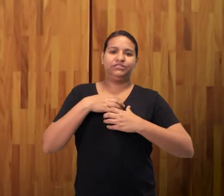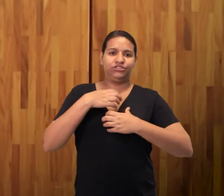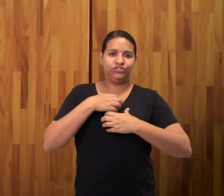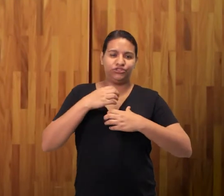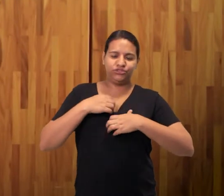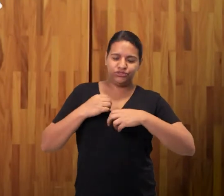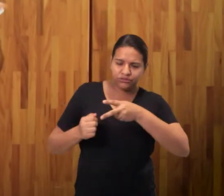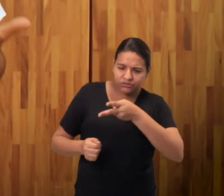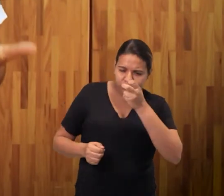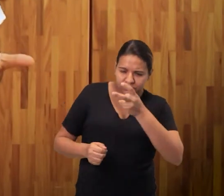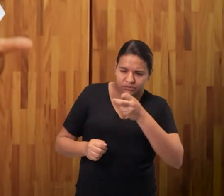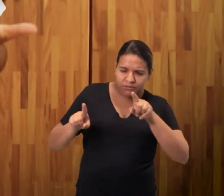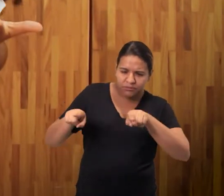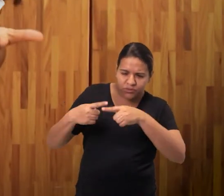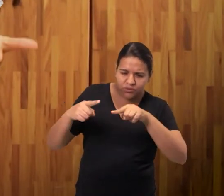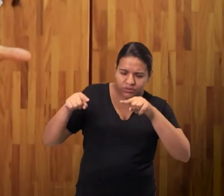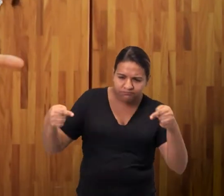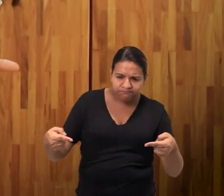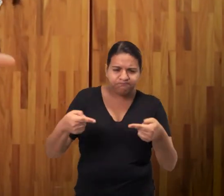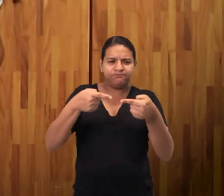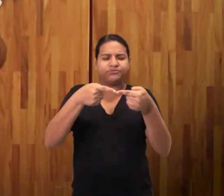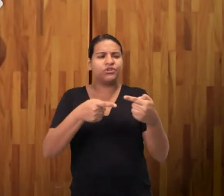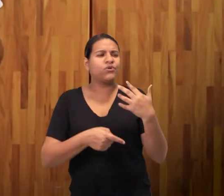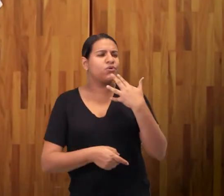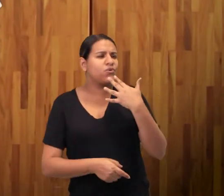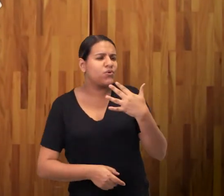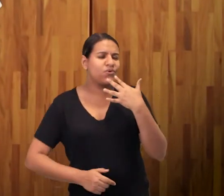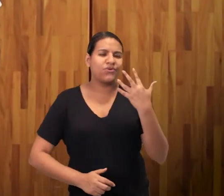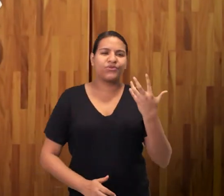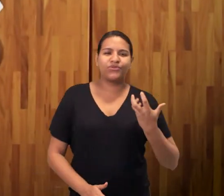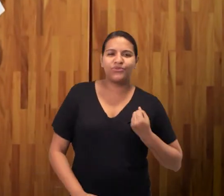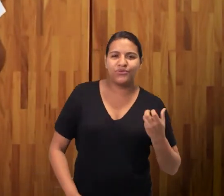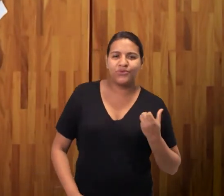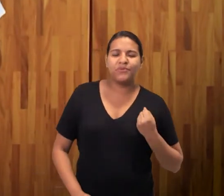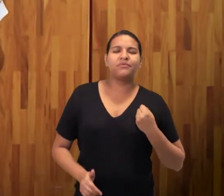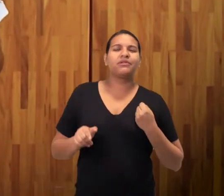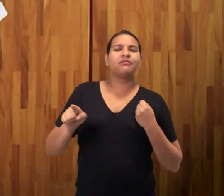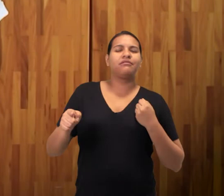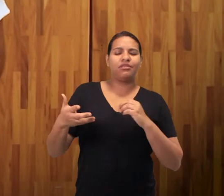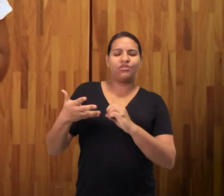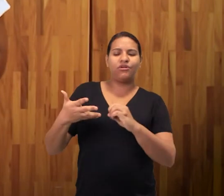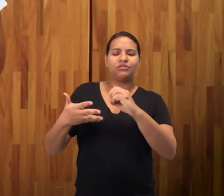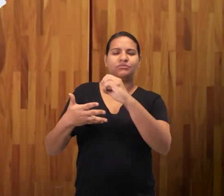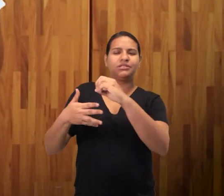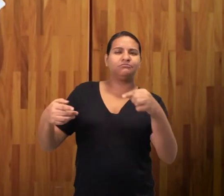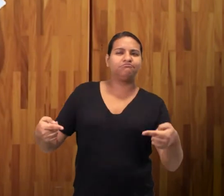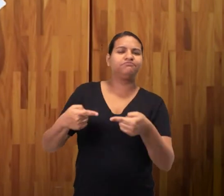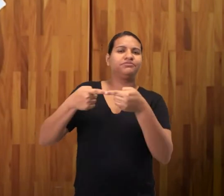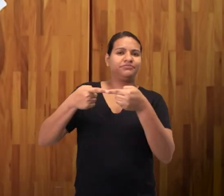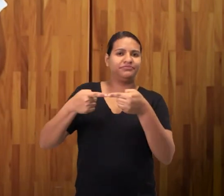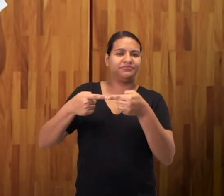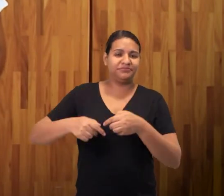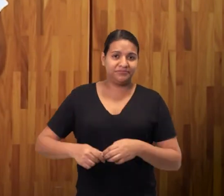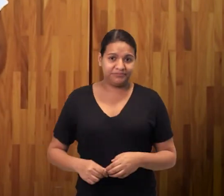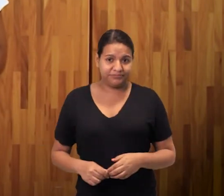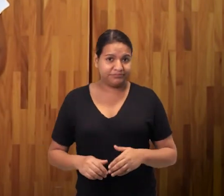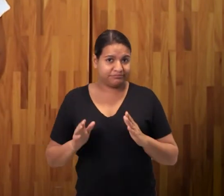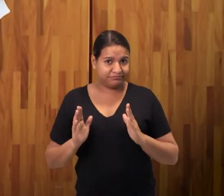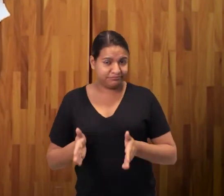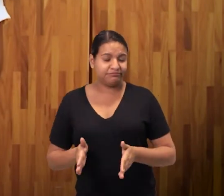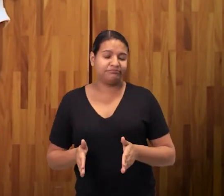notas musicais com as tampinhas numeradas e com as cores também do instrumento que eu estava utilizando.